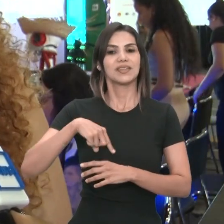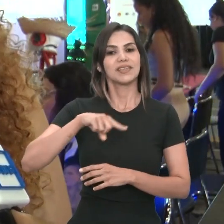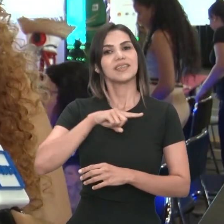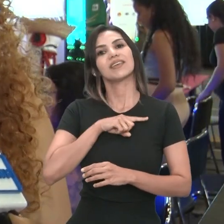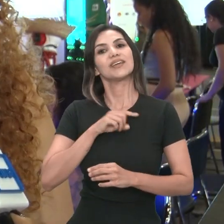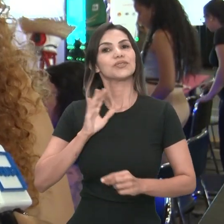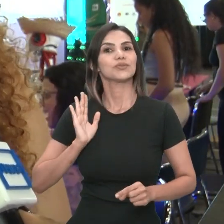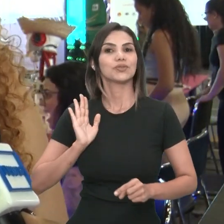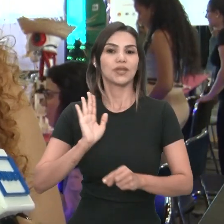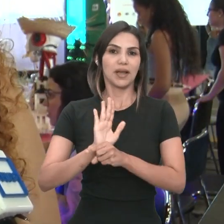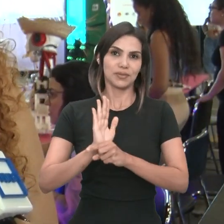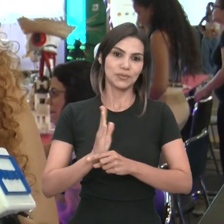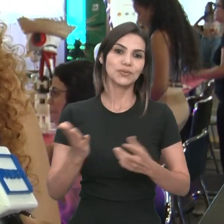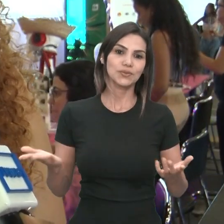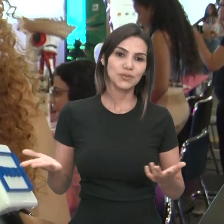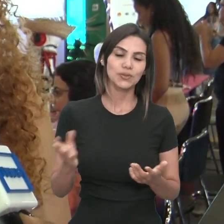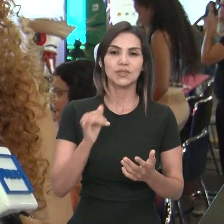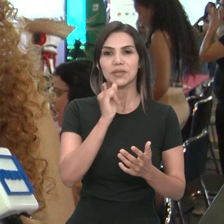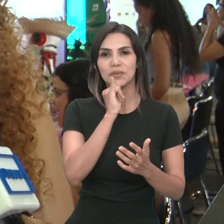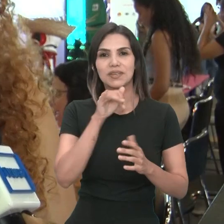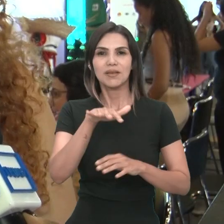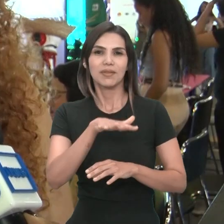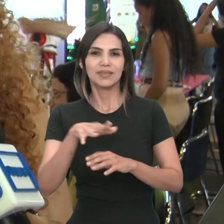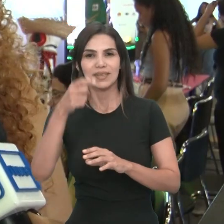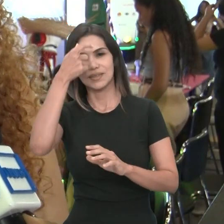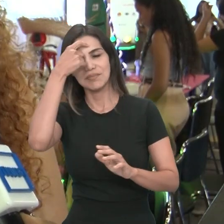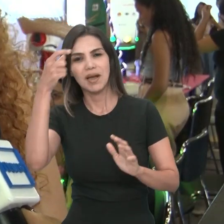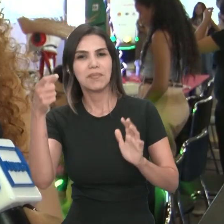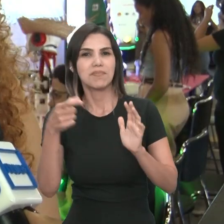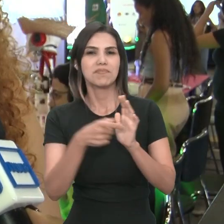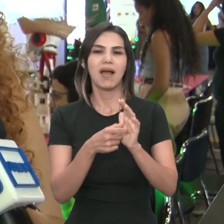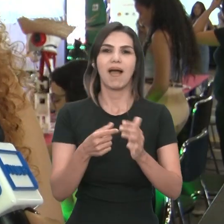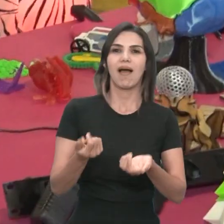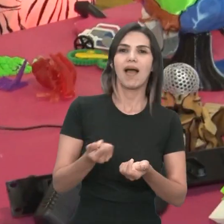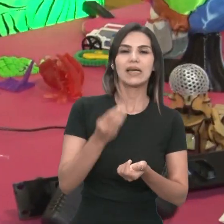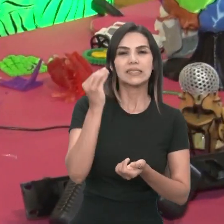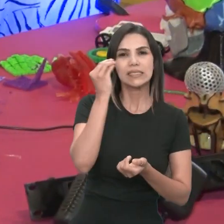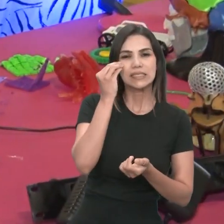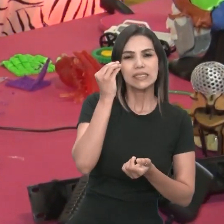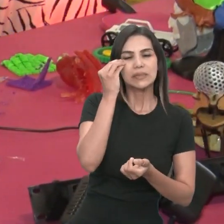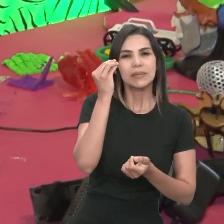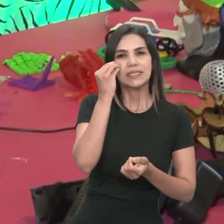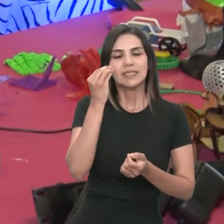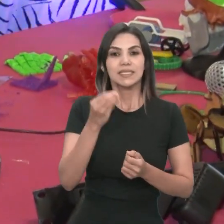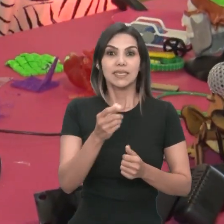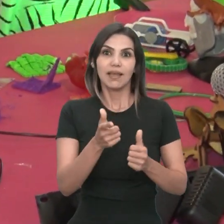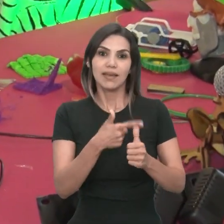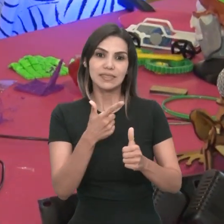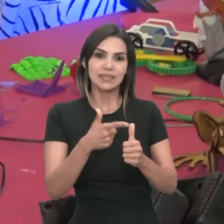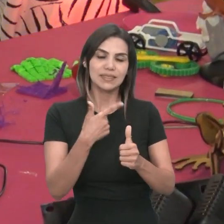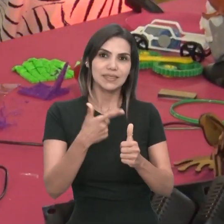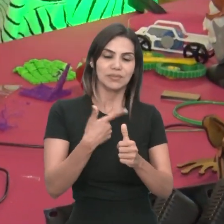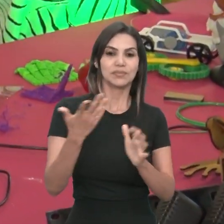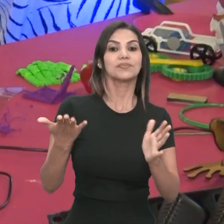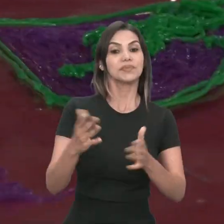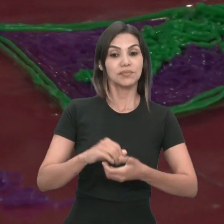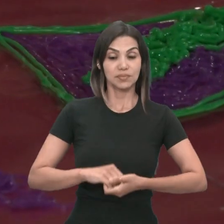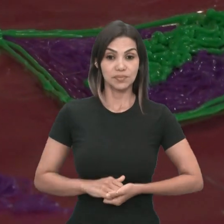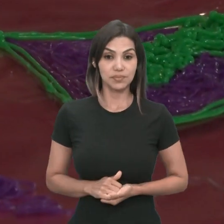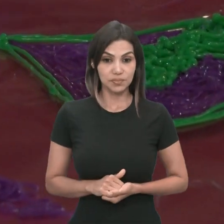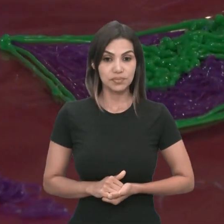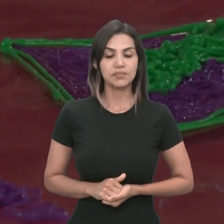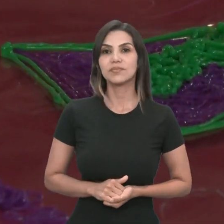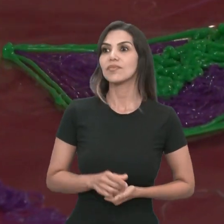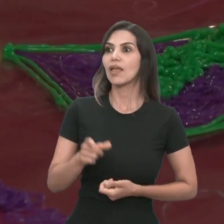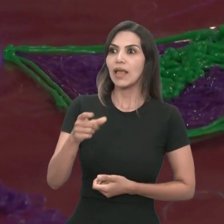ponto de IA, um ponto de robótica, um ponto de protótipos, que é o nosso foco. Adriele ficou encantada com o que encontrou